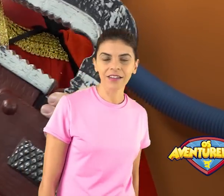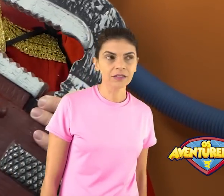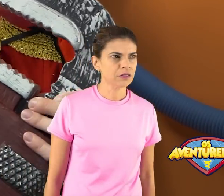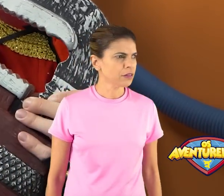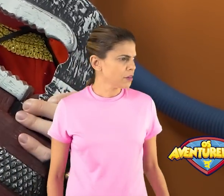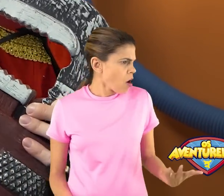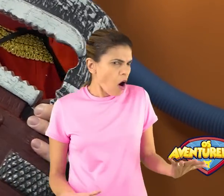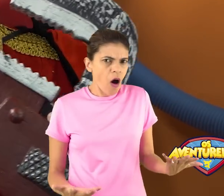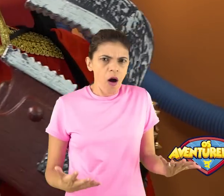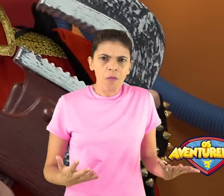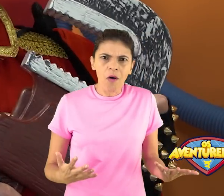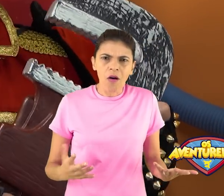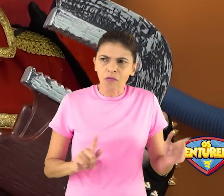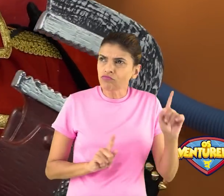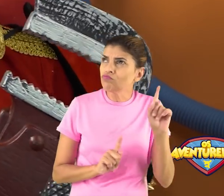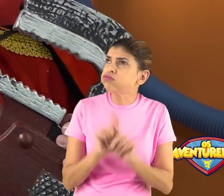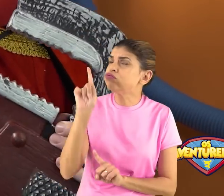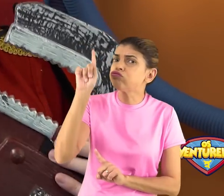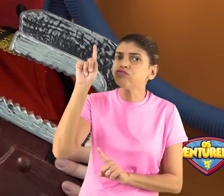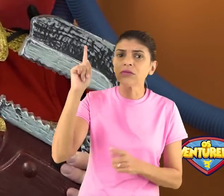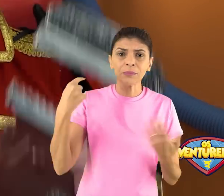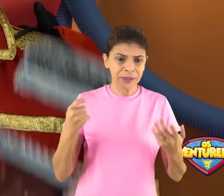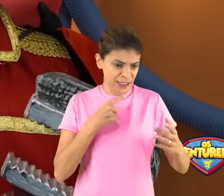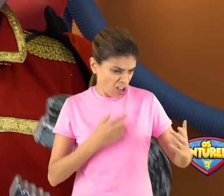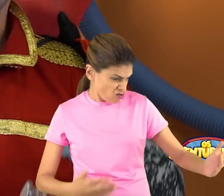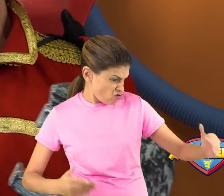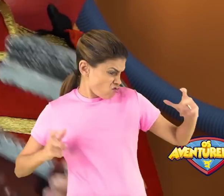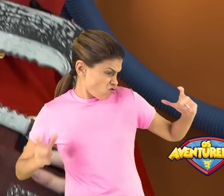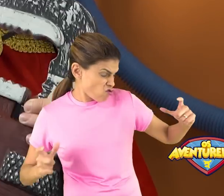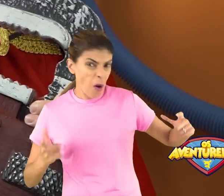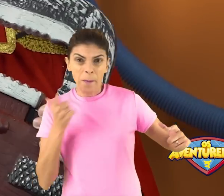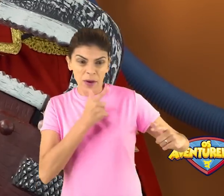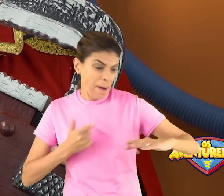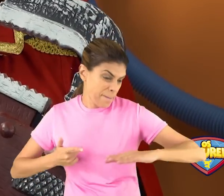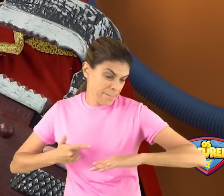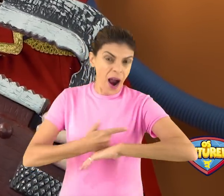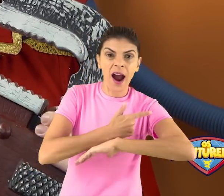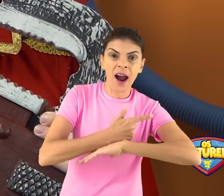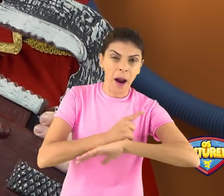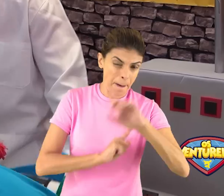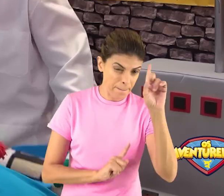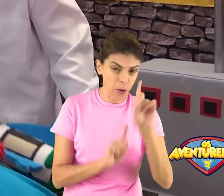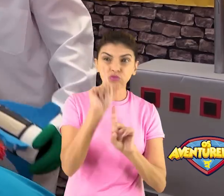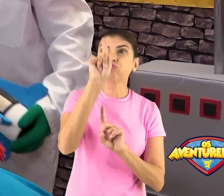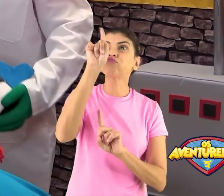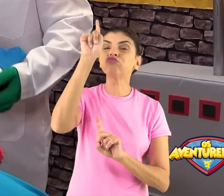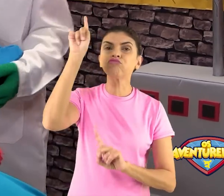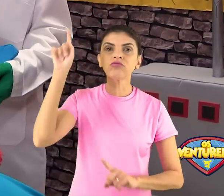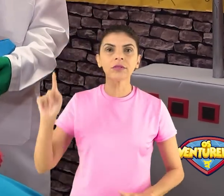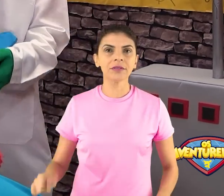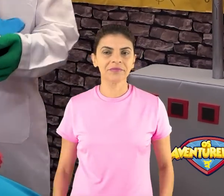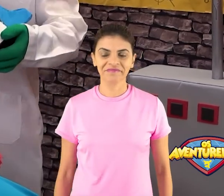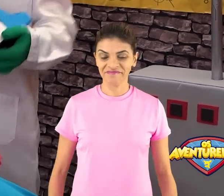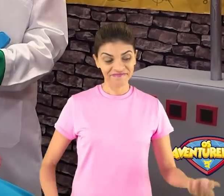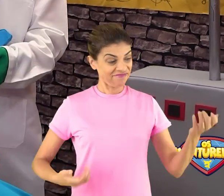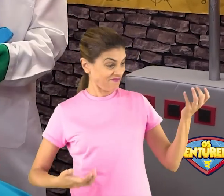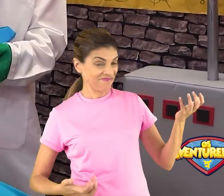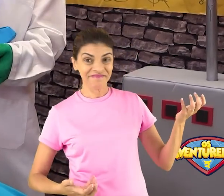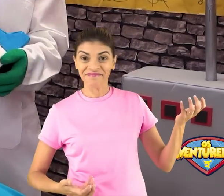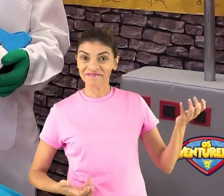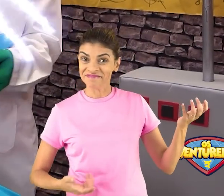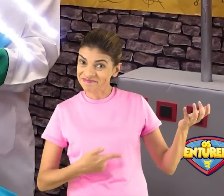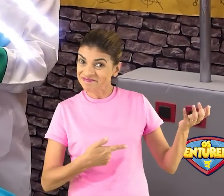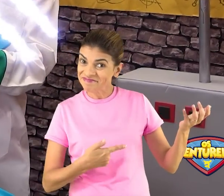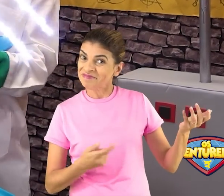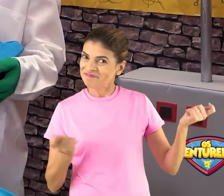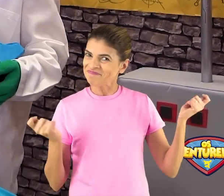Espaço? Mas a gente teria que ter um míssil bem poderoso e... MÍSSIL JACK!